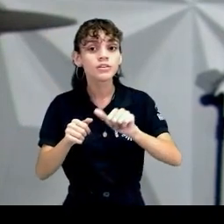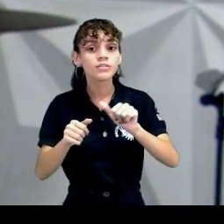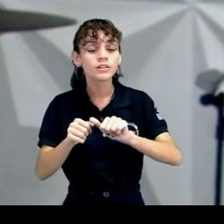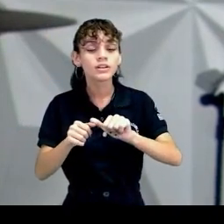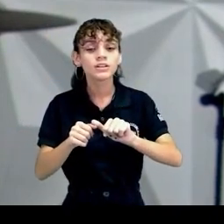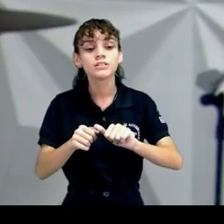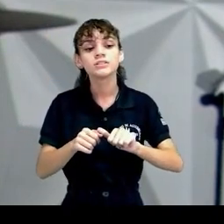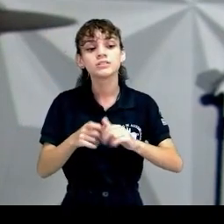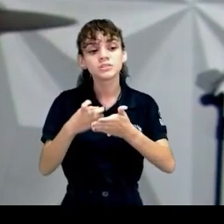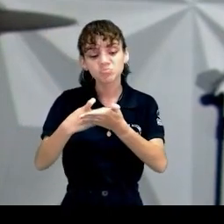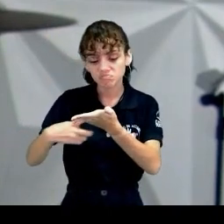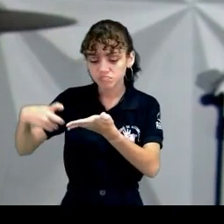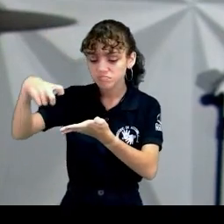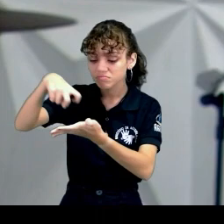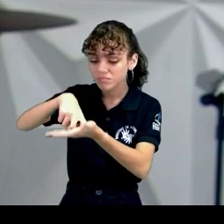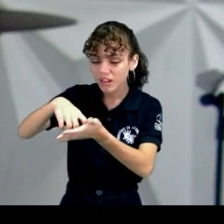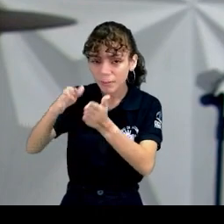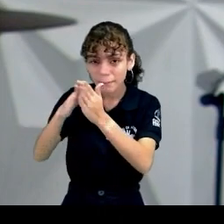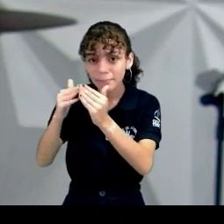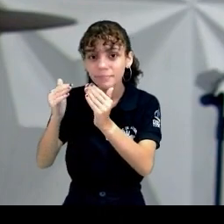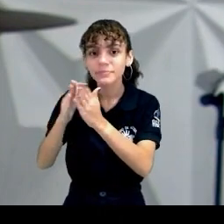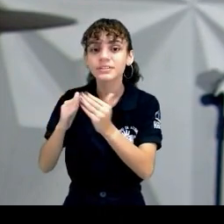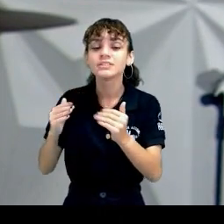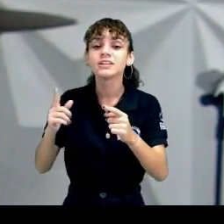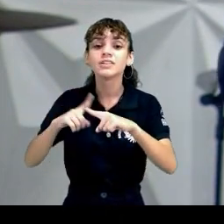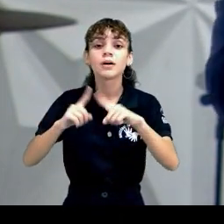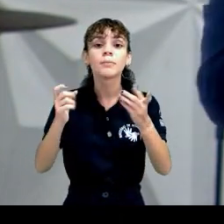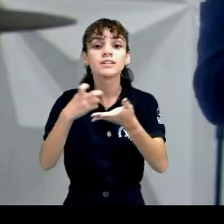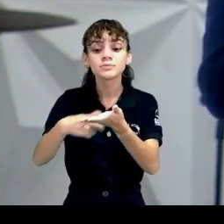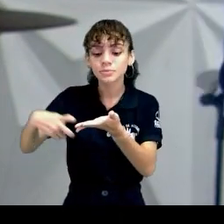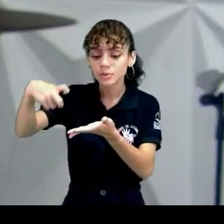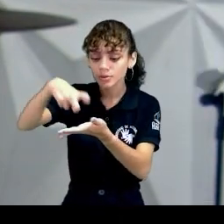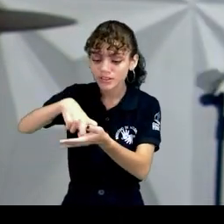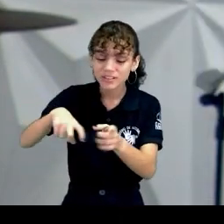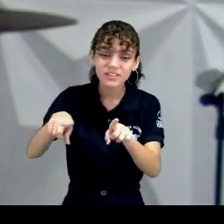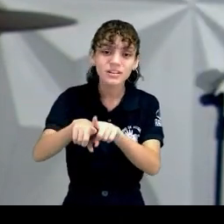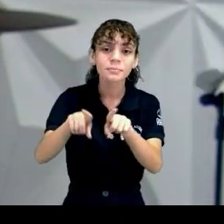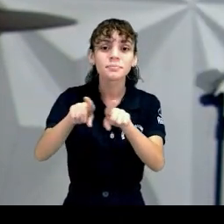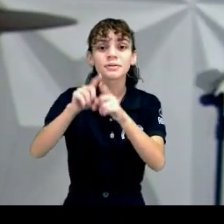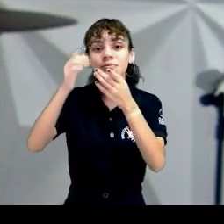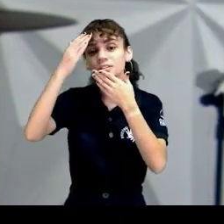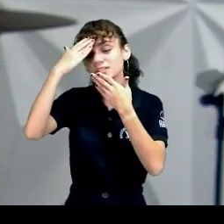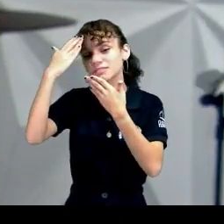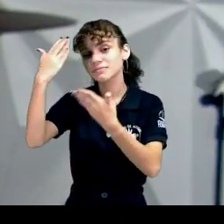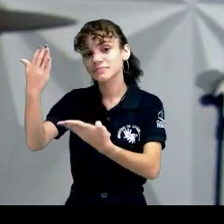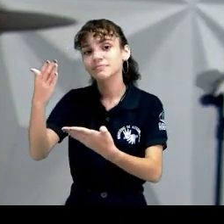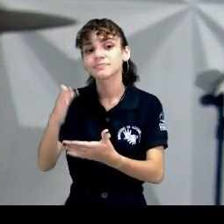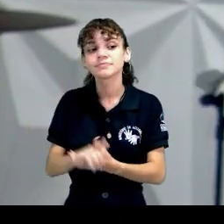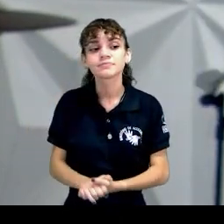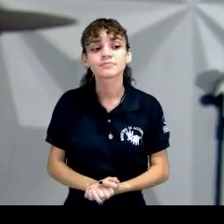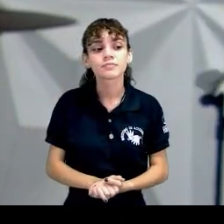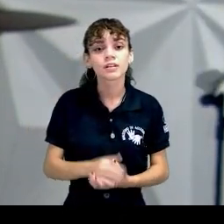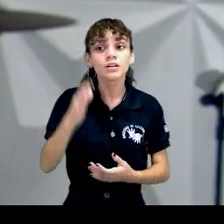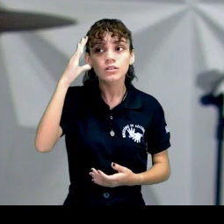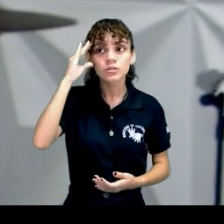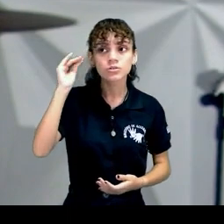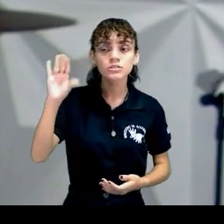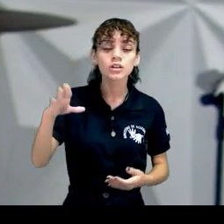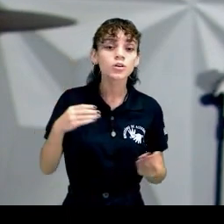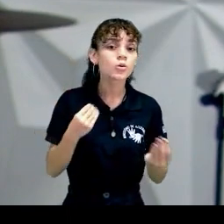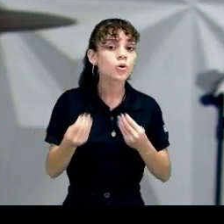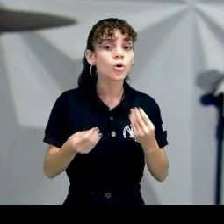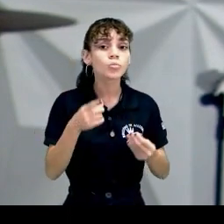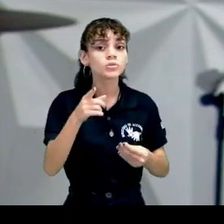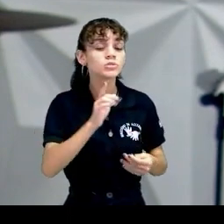agradecer. Eu não sei como é que está o seu coração hoje, eu não sei se você demorou para voltar, mas que bom que você veio. Tá? Que bom que